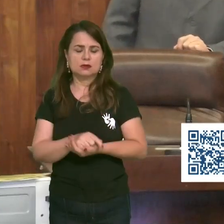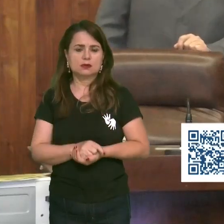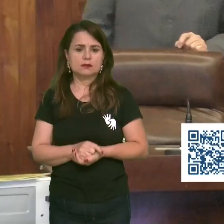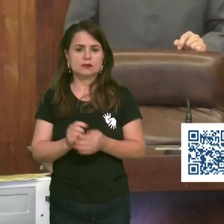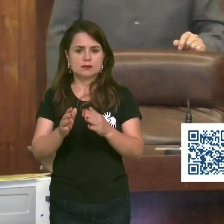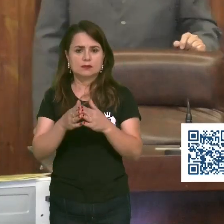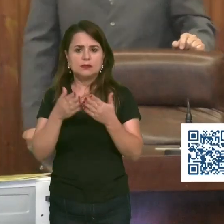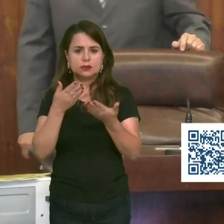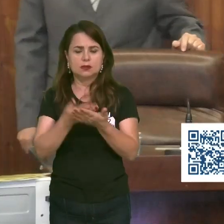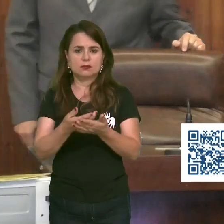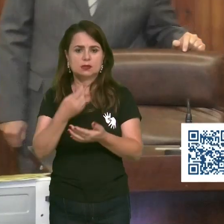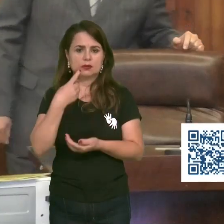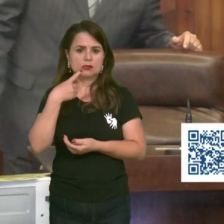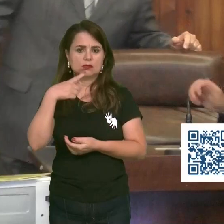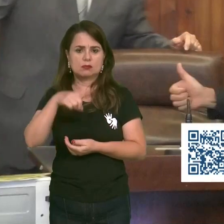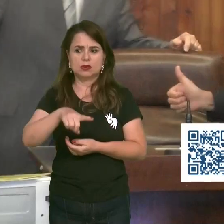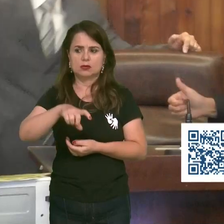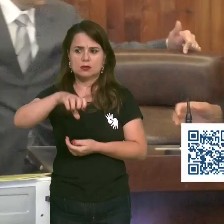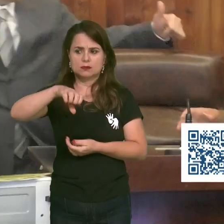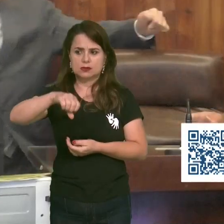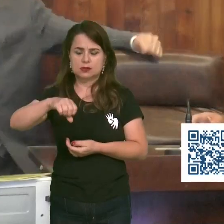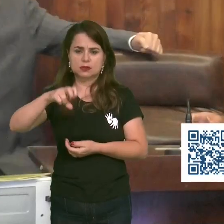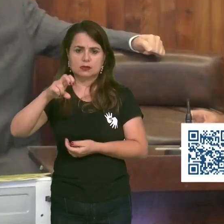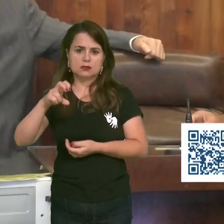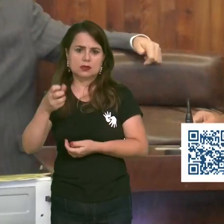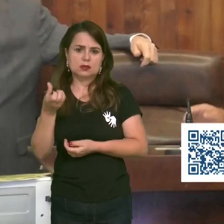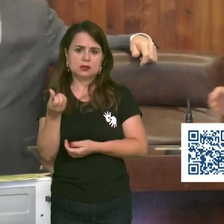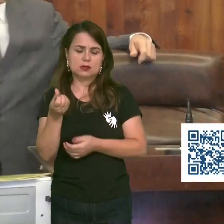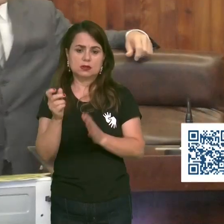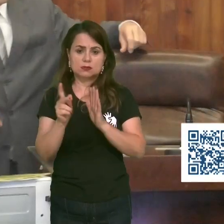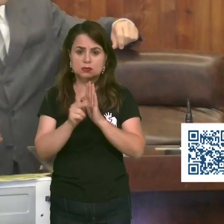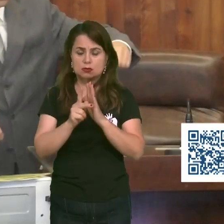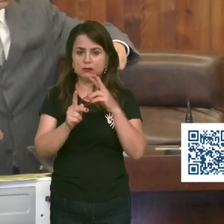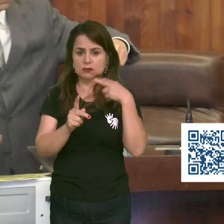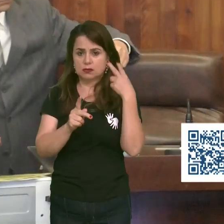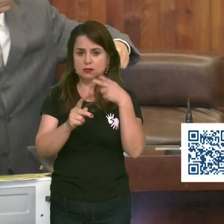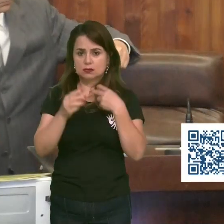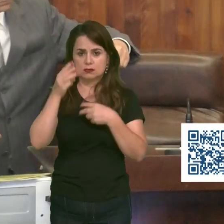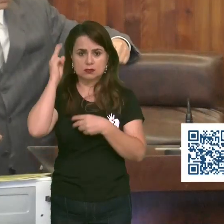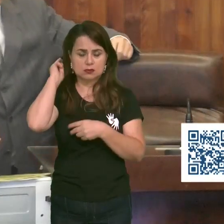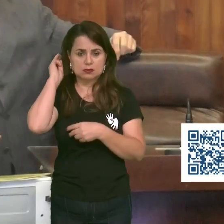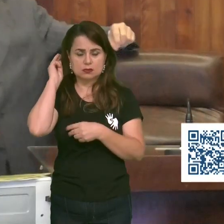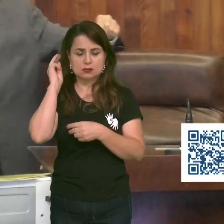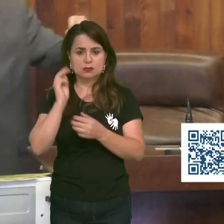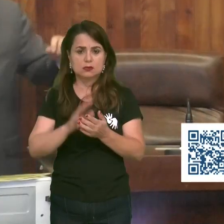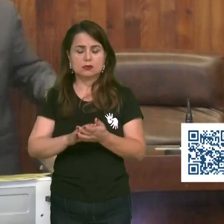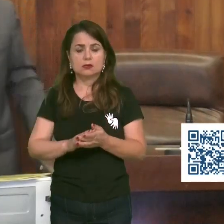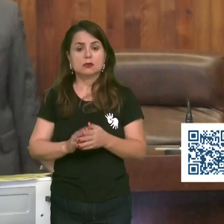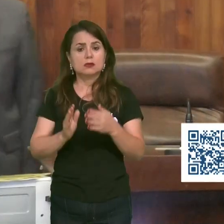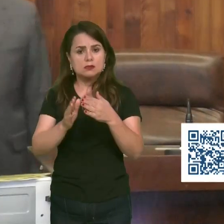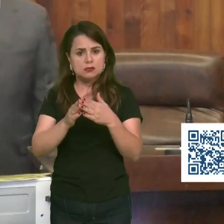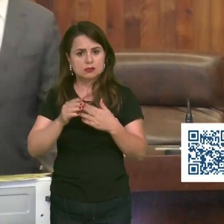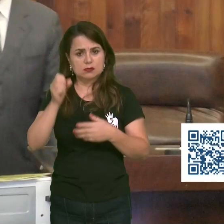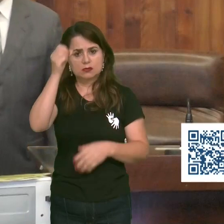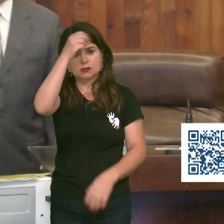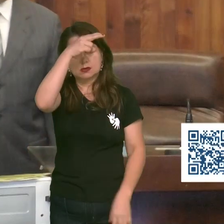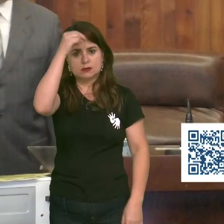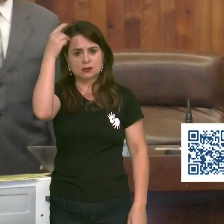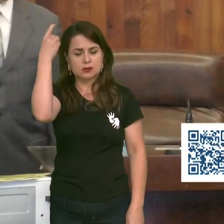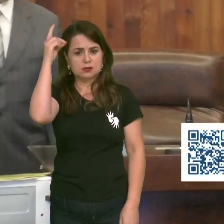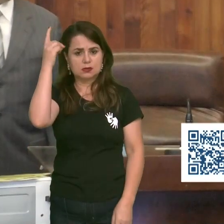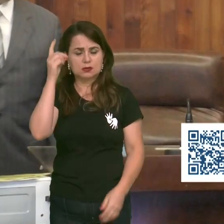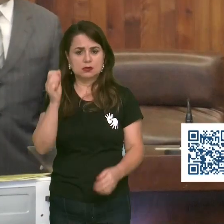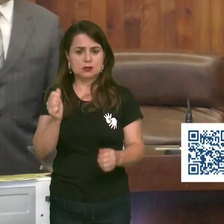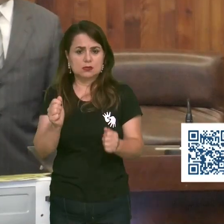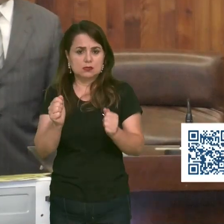requerimento 1956 2022 Vereador Marcos Rezende solicitando ao Senhor Prefeito Municipal de Marília Daniel Alonso